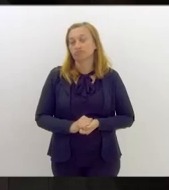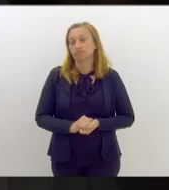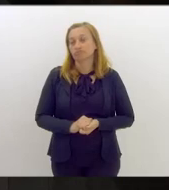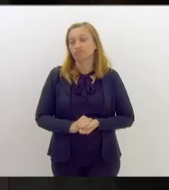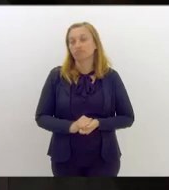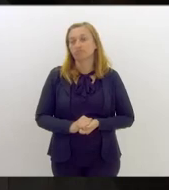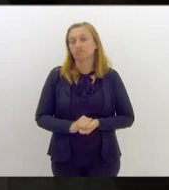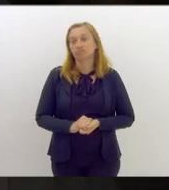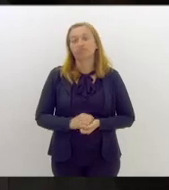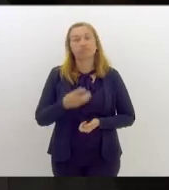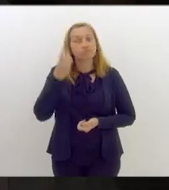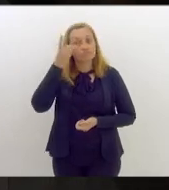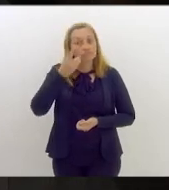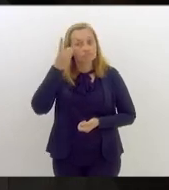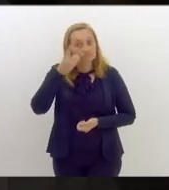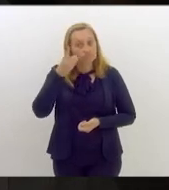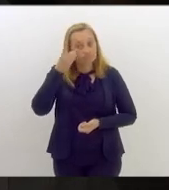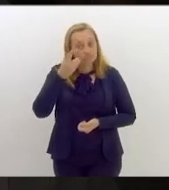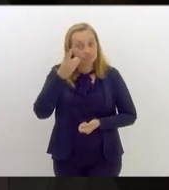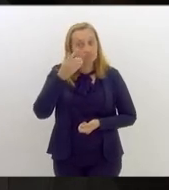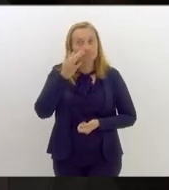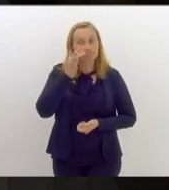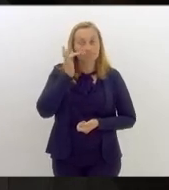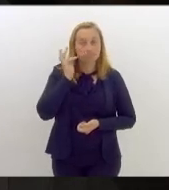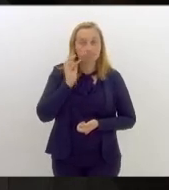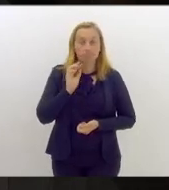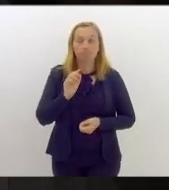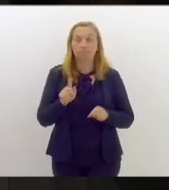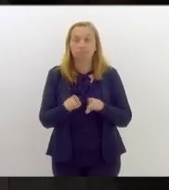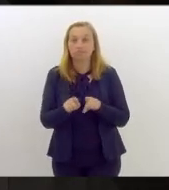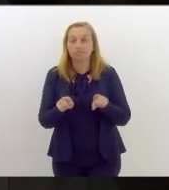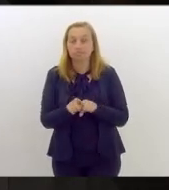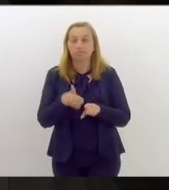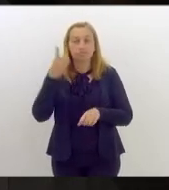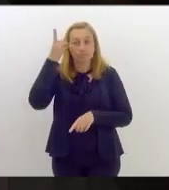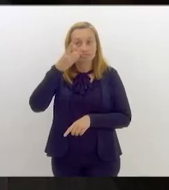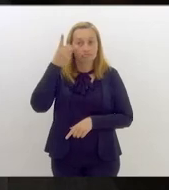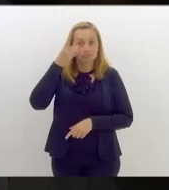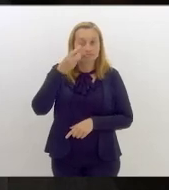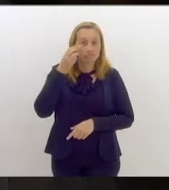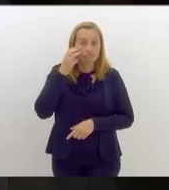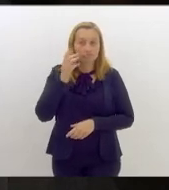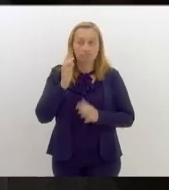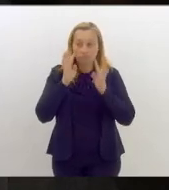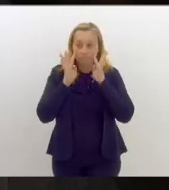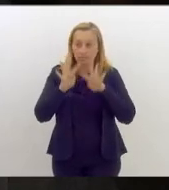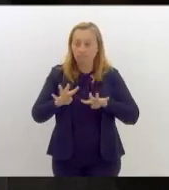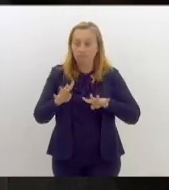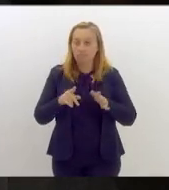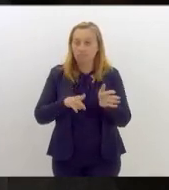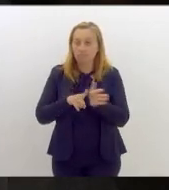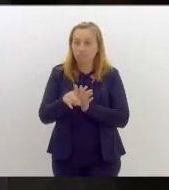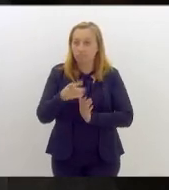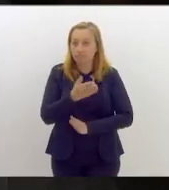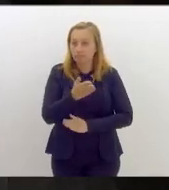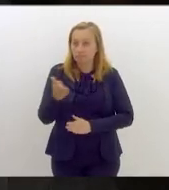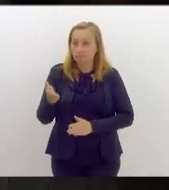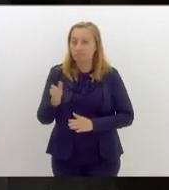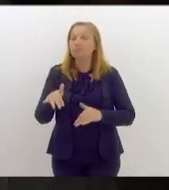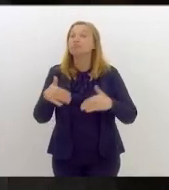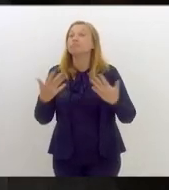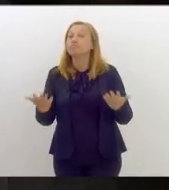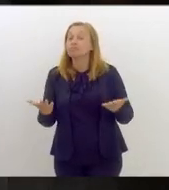Apesar do deputado Serafini e o deputado Valdec não estarem atentos, eu perguntaria a eles quando é